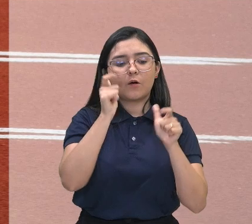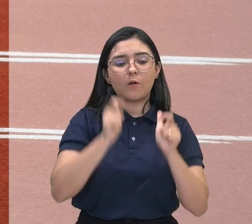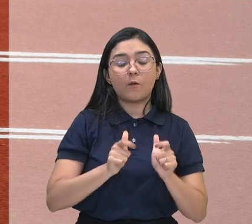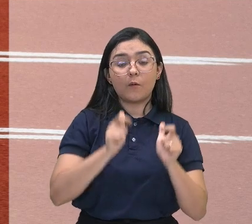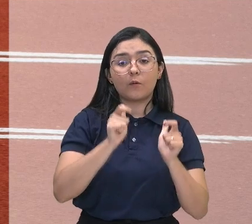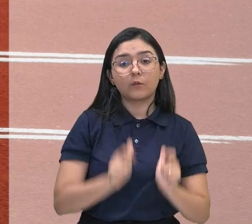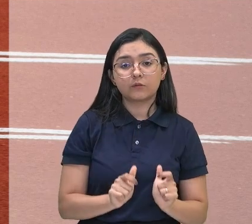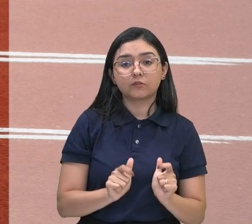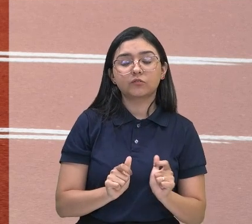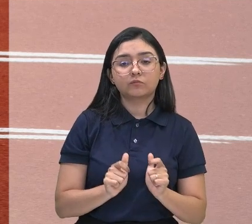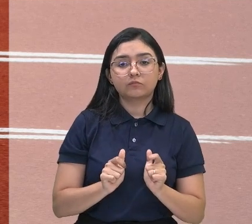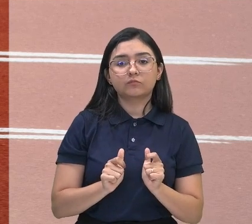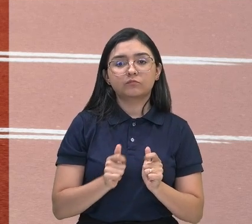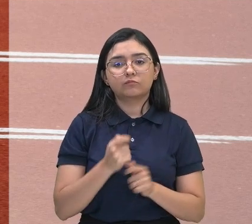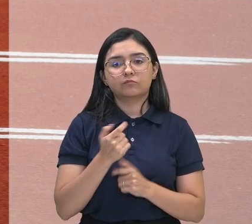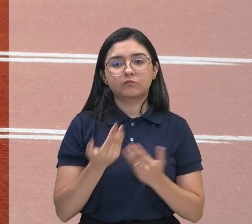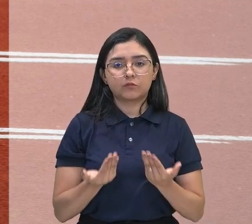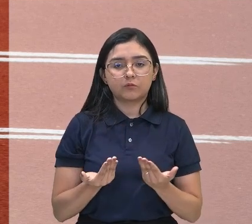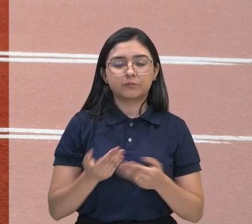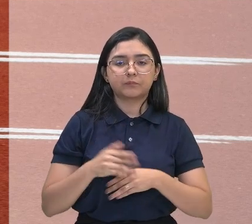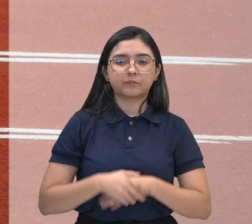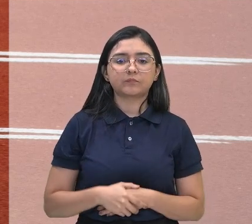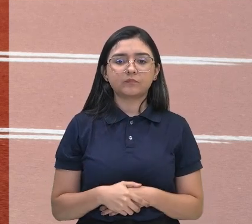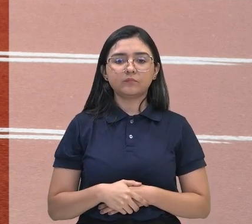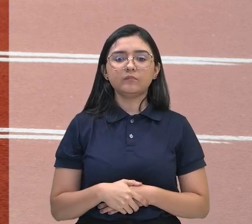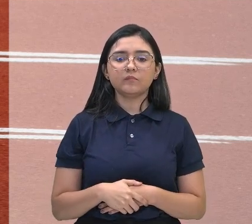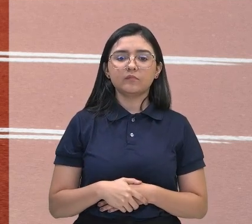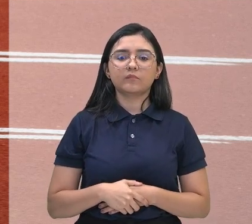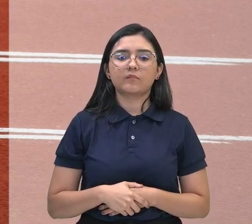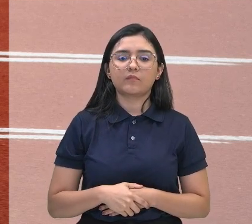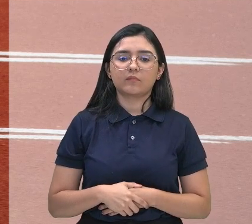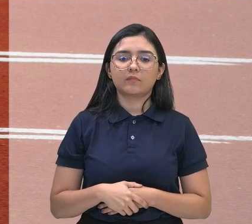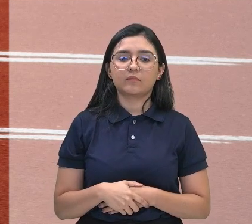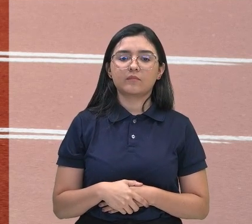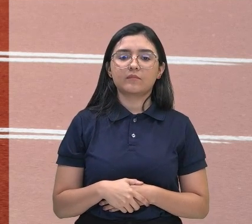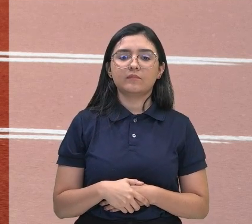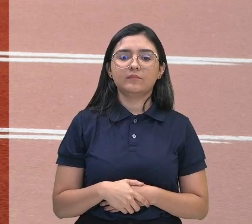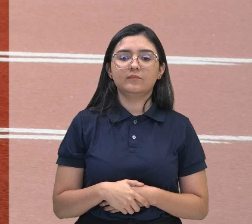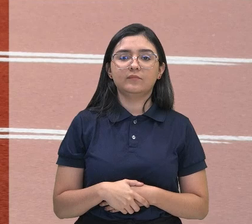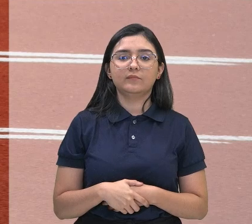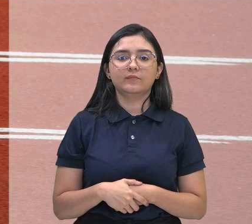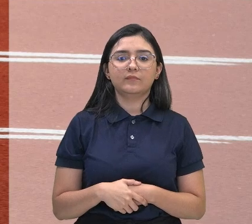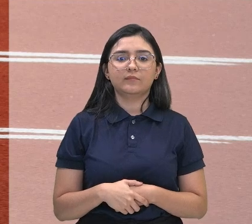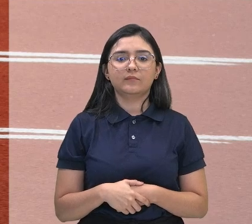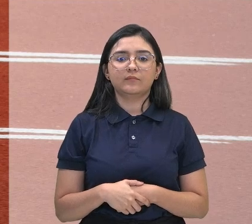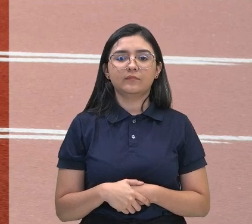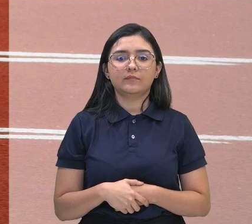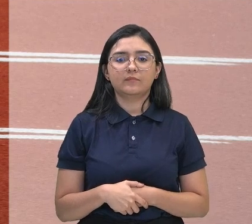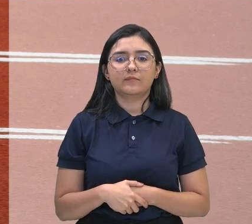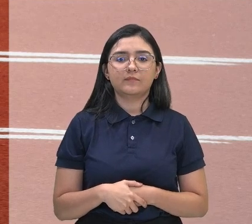contato mais próxima da faixa do